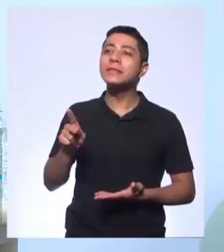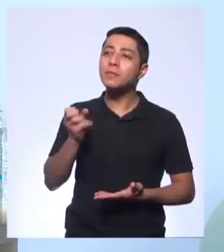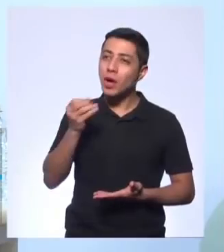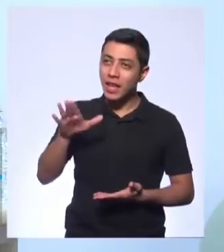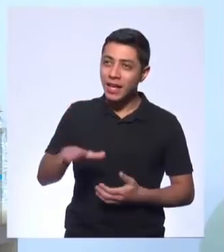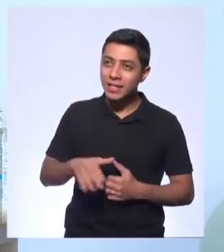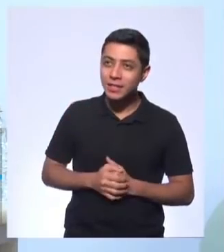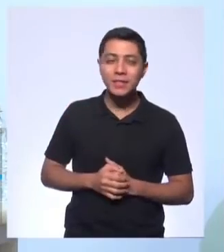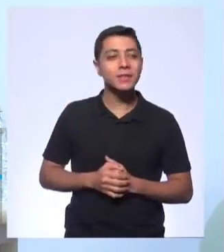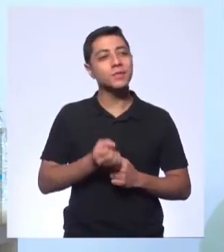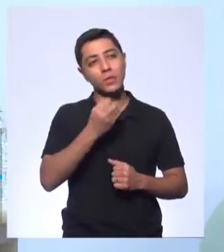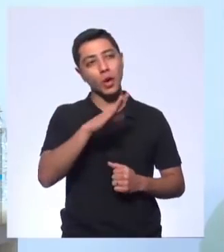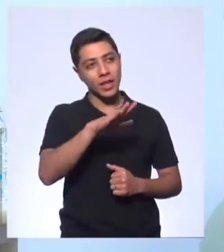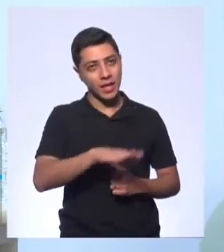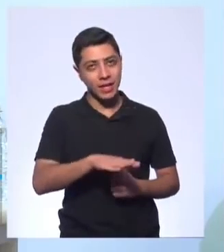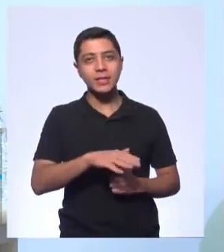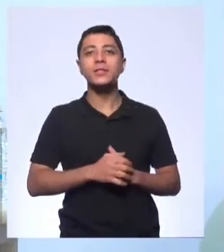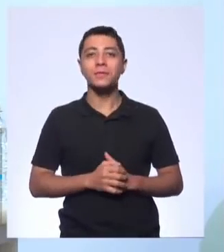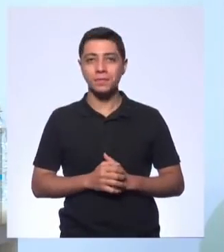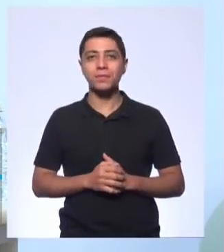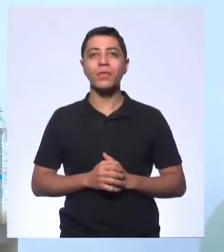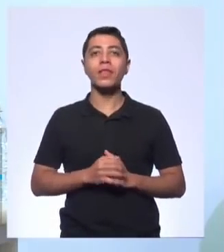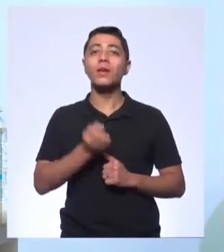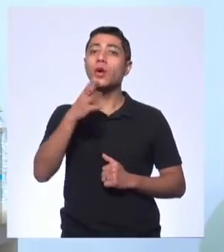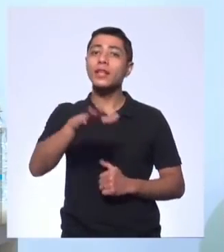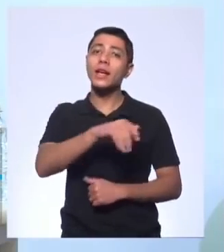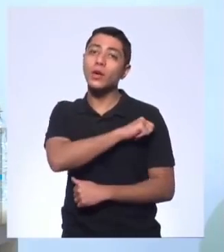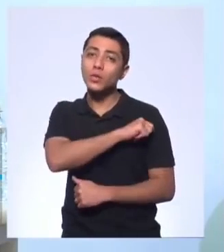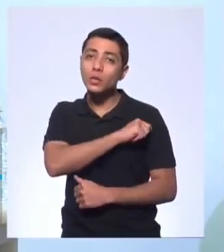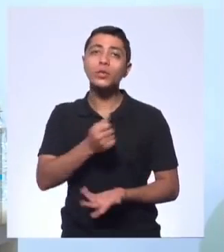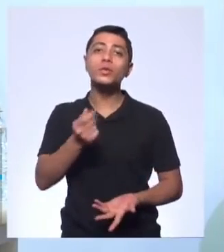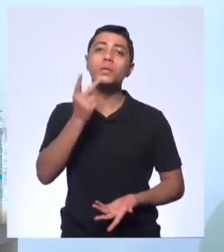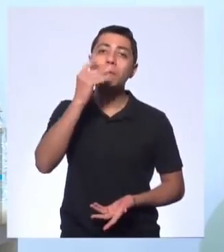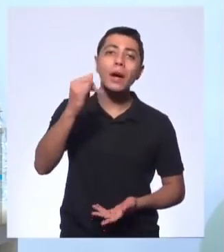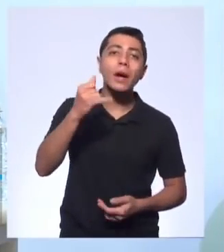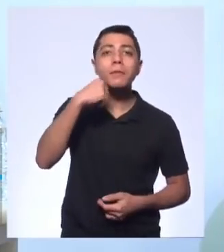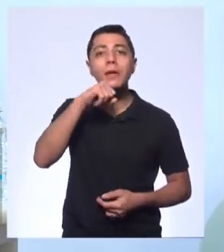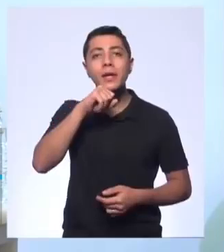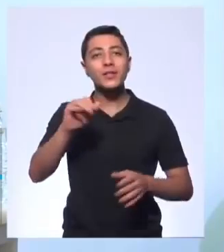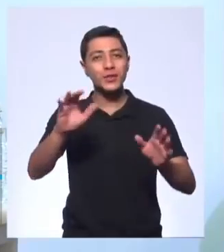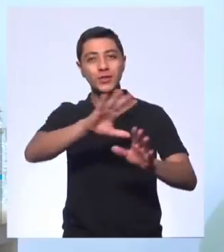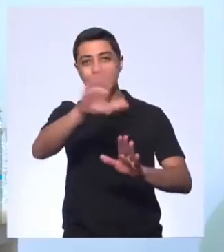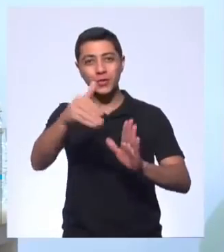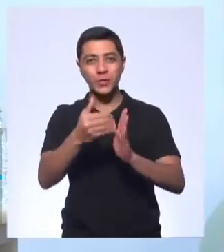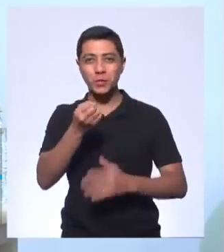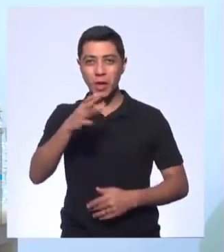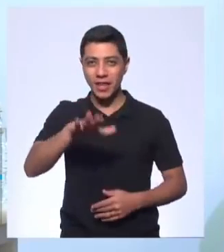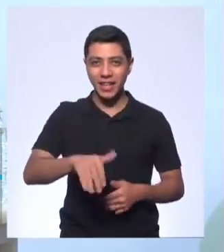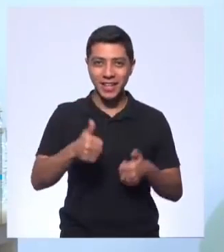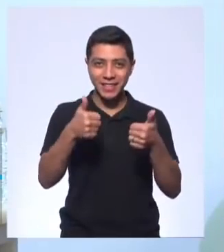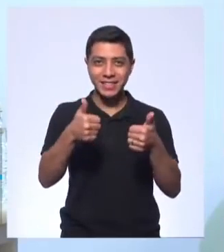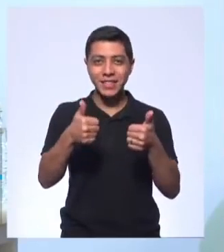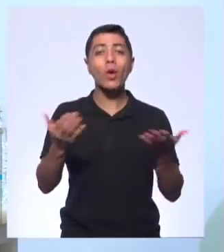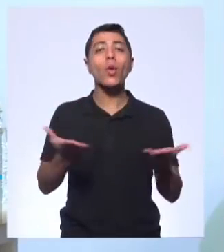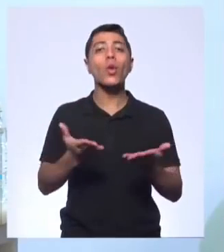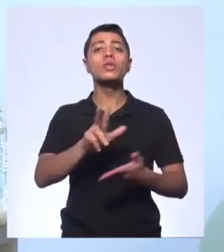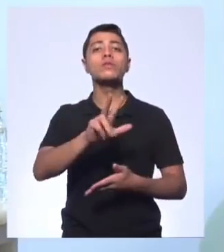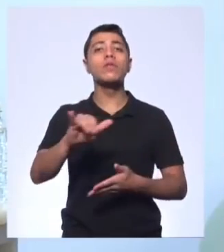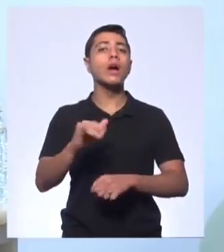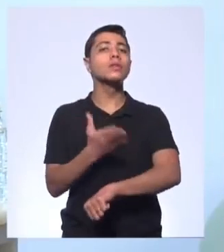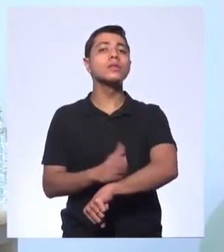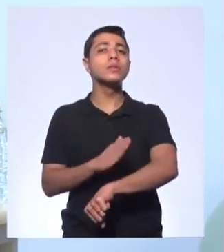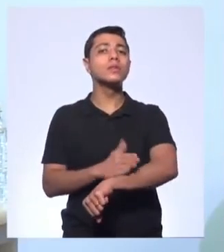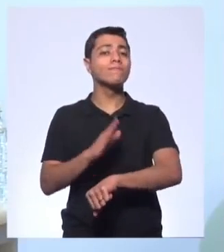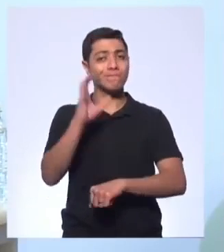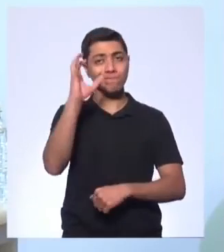que estão nos acompanhando. E hoje o conteúdo que a gente vai trabalhar a partir dessas habilidades são as principais doenças que a